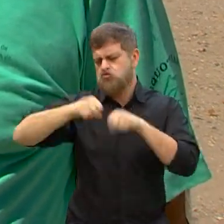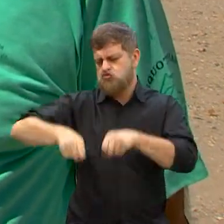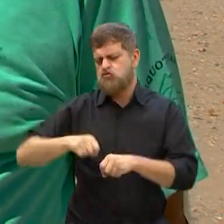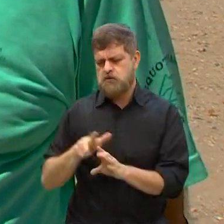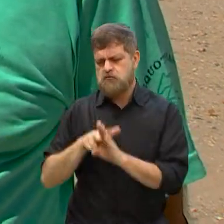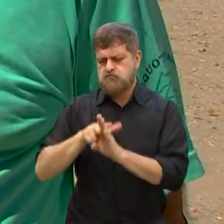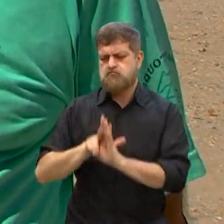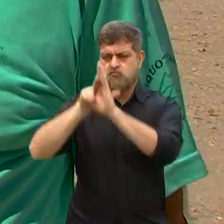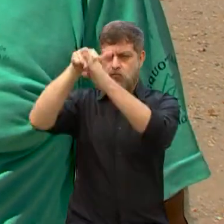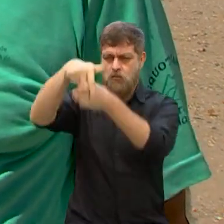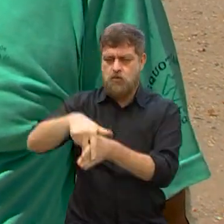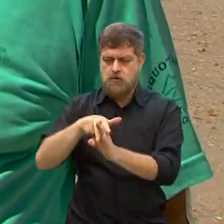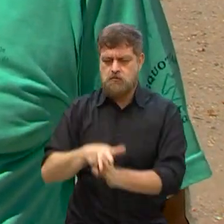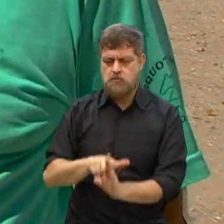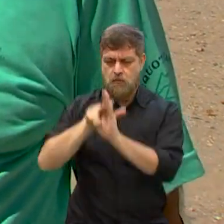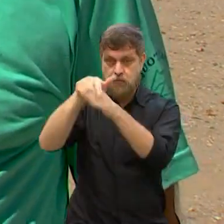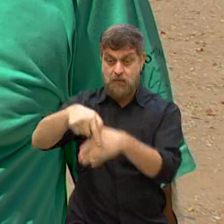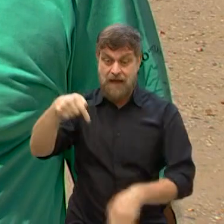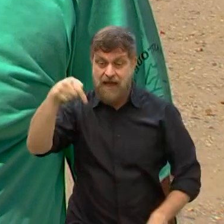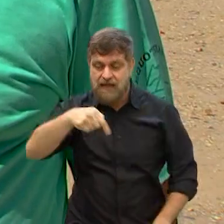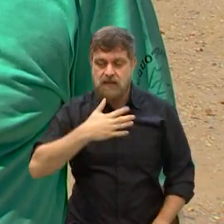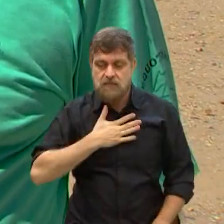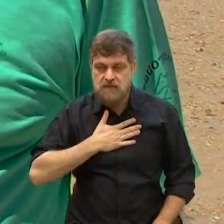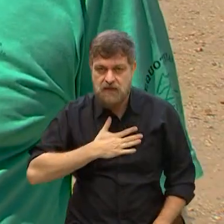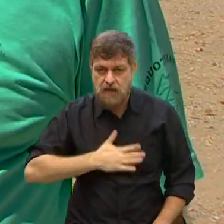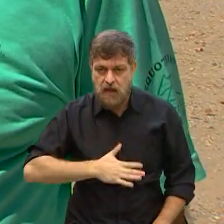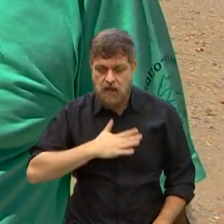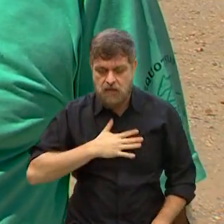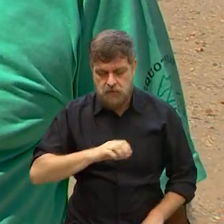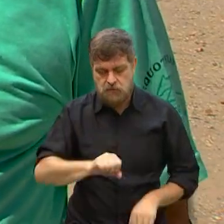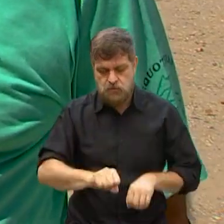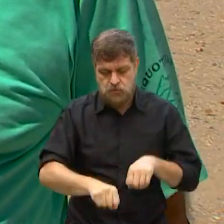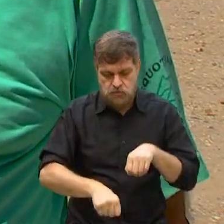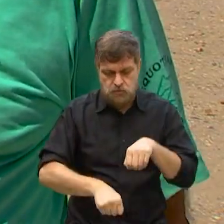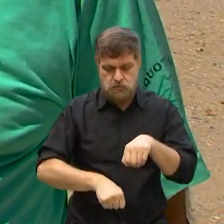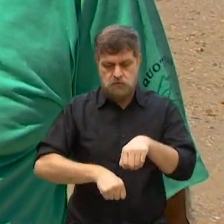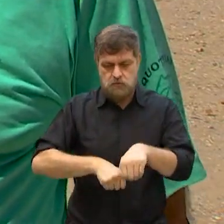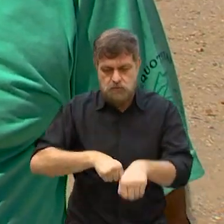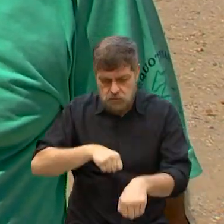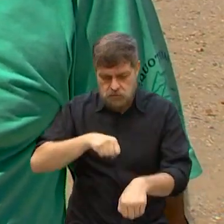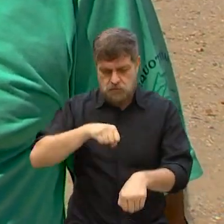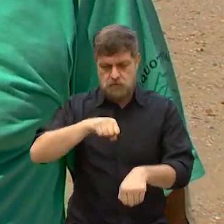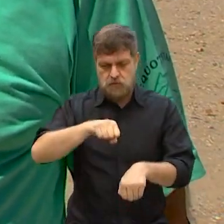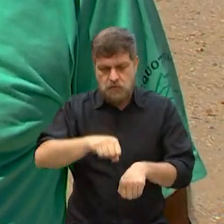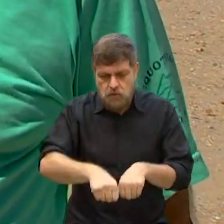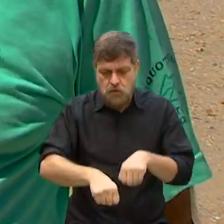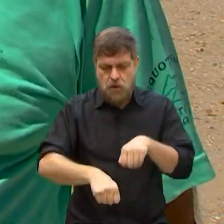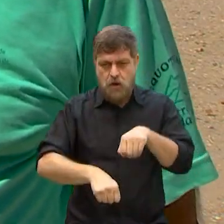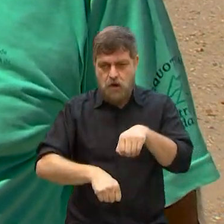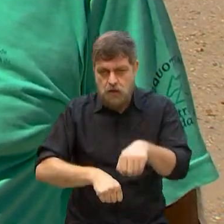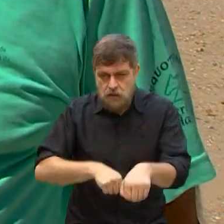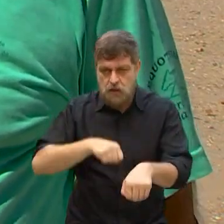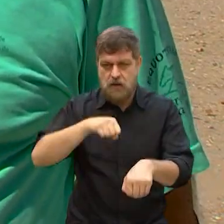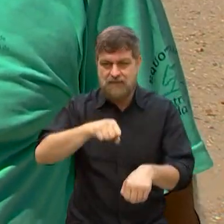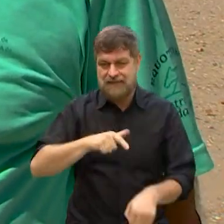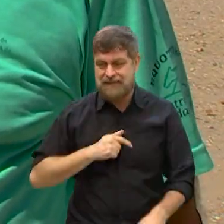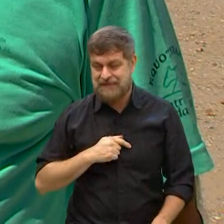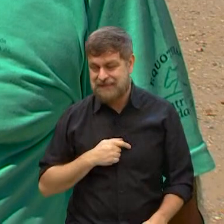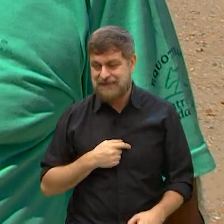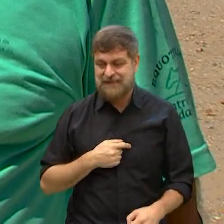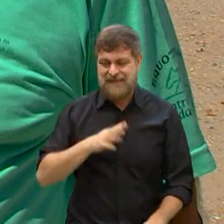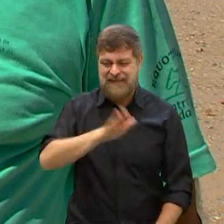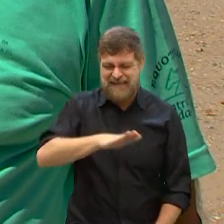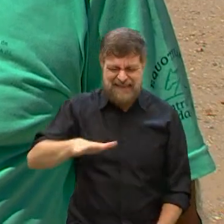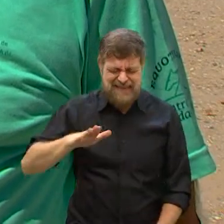no campo, correndo, saltando, pulando. E aqui eles vão ter que estar com calma, trabalhando ao passo, vai